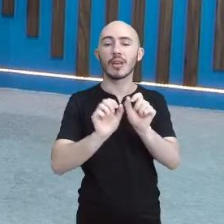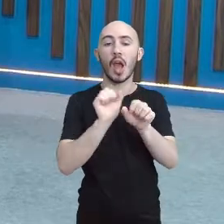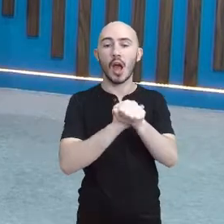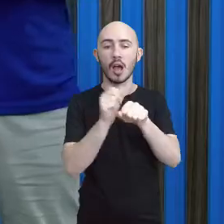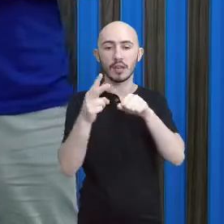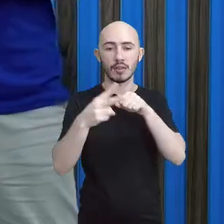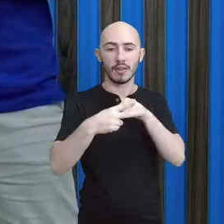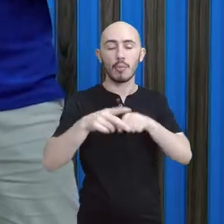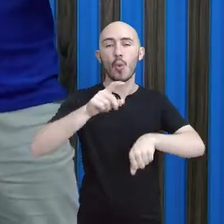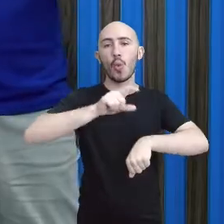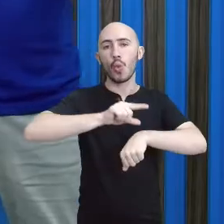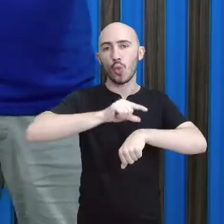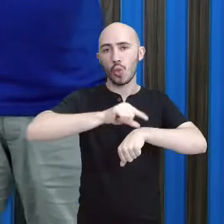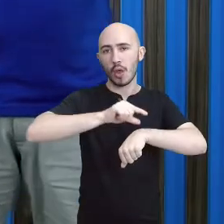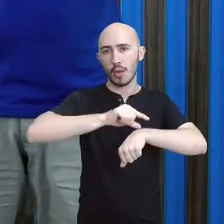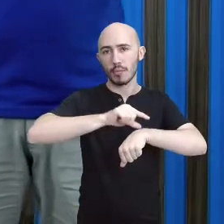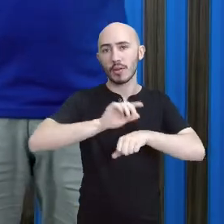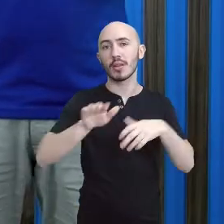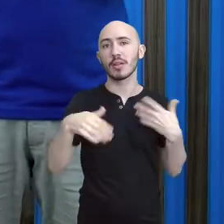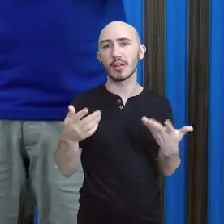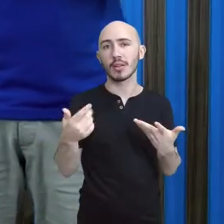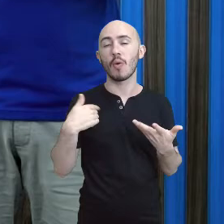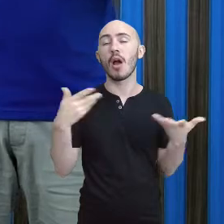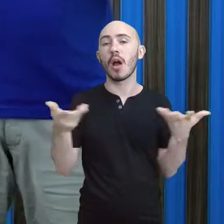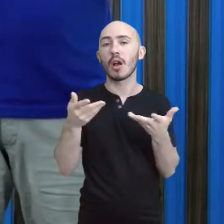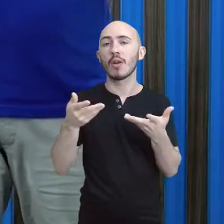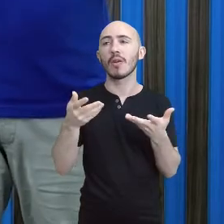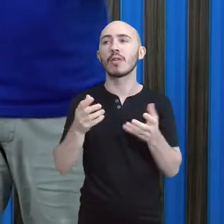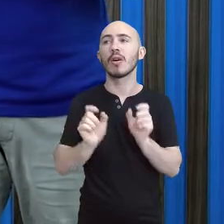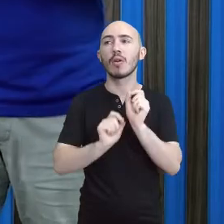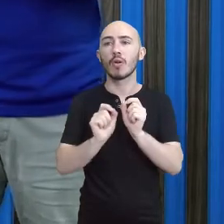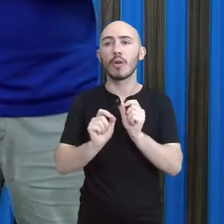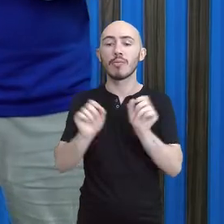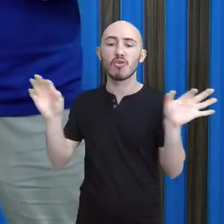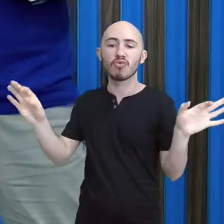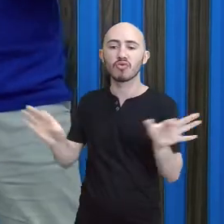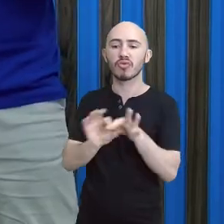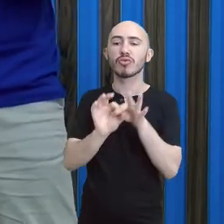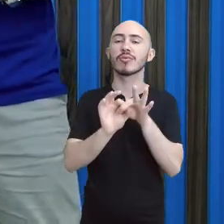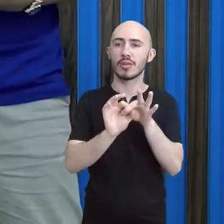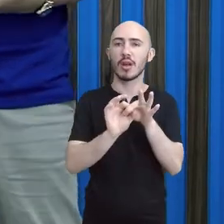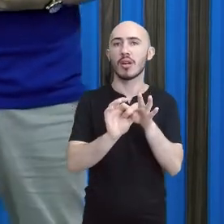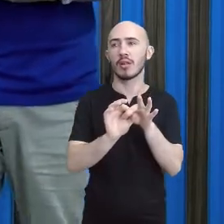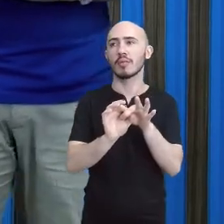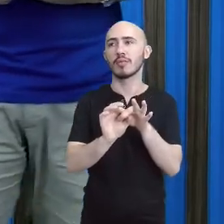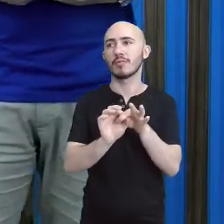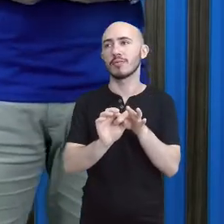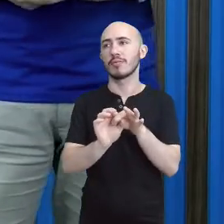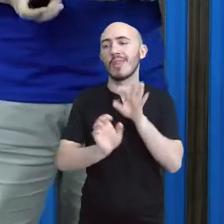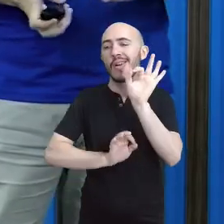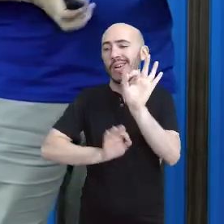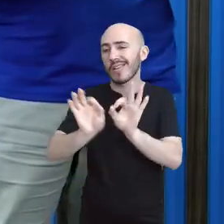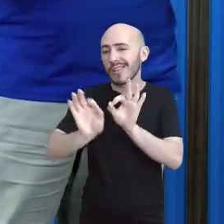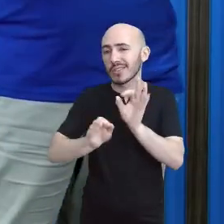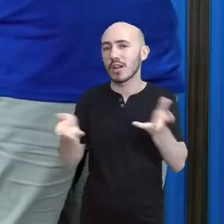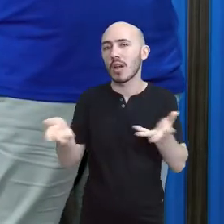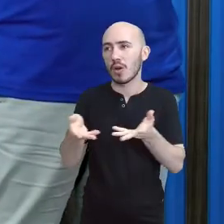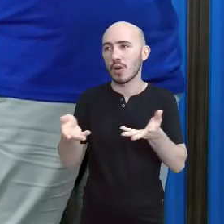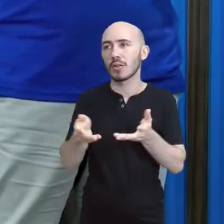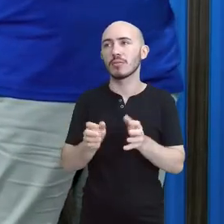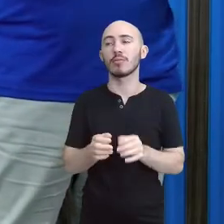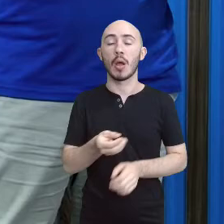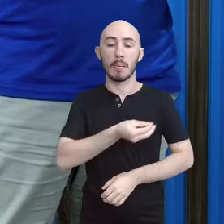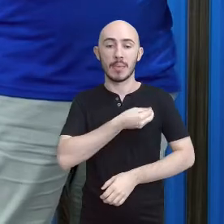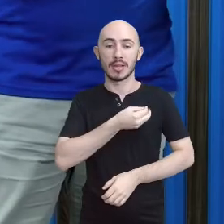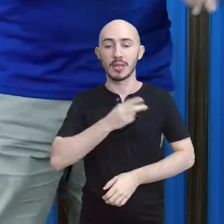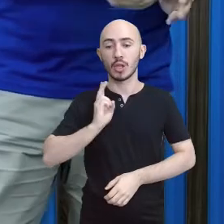tempo. Aí a gente vai fazer agora a checagem, a junção, a gente vai untar isso aqui com o